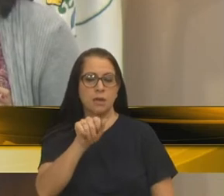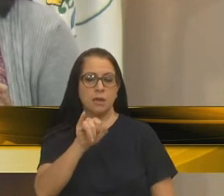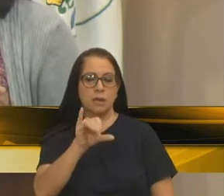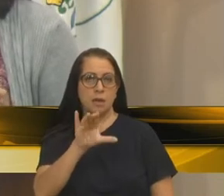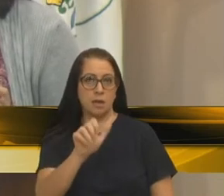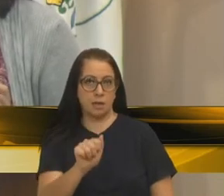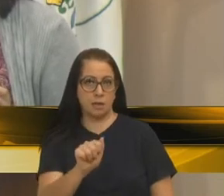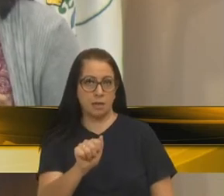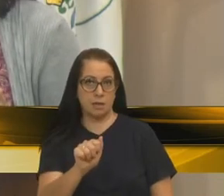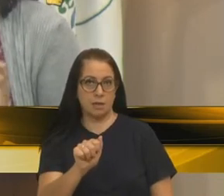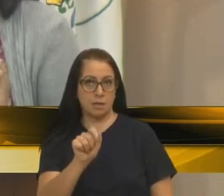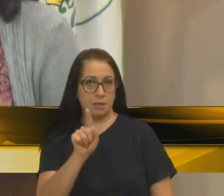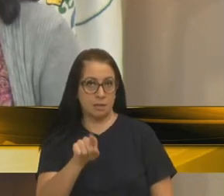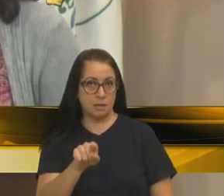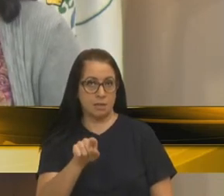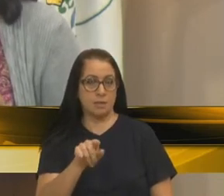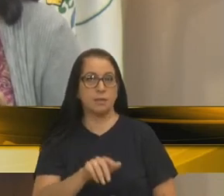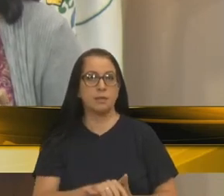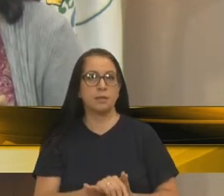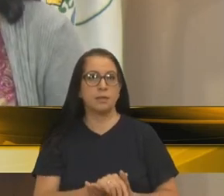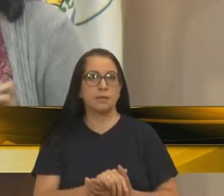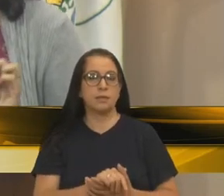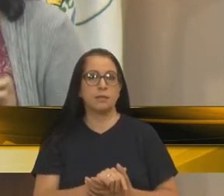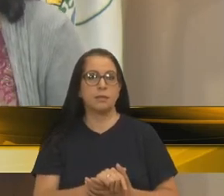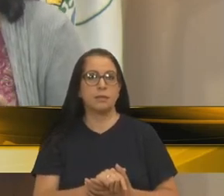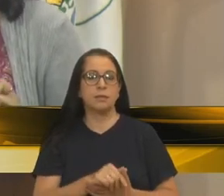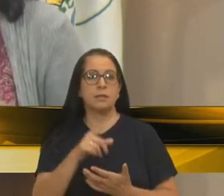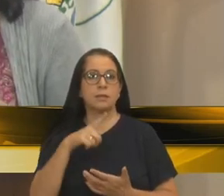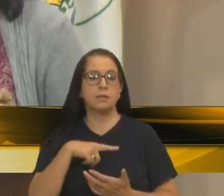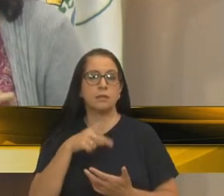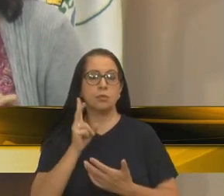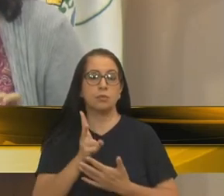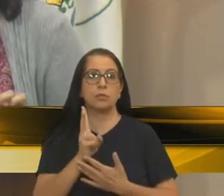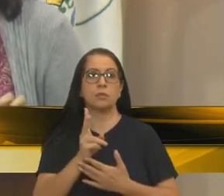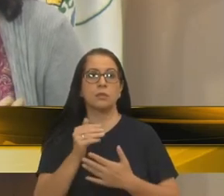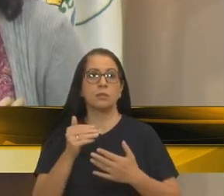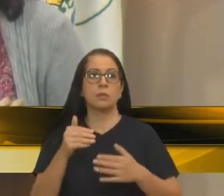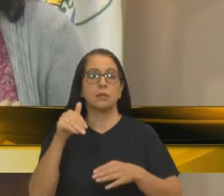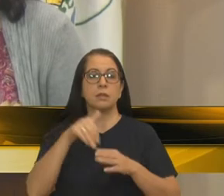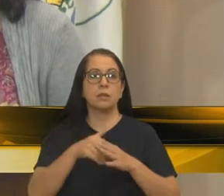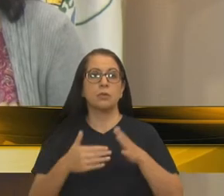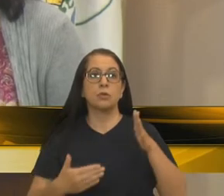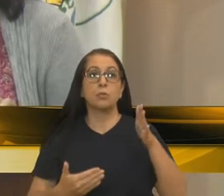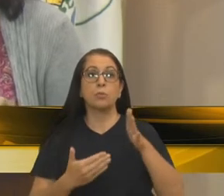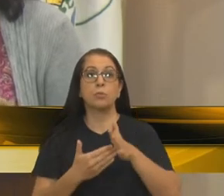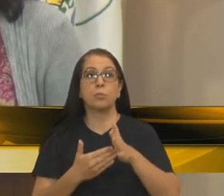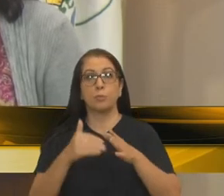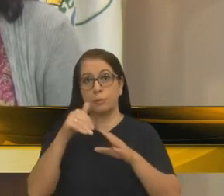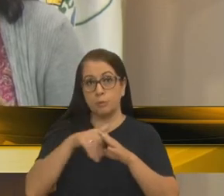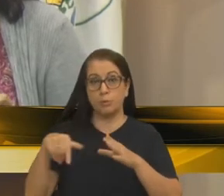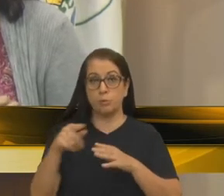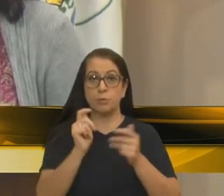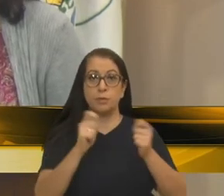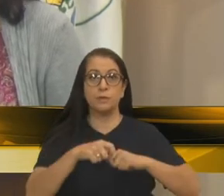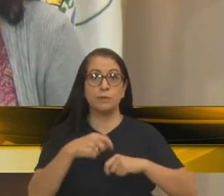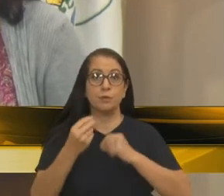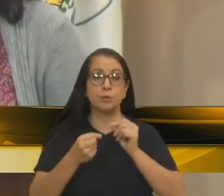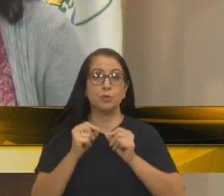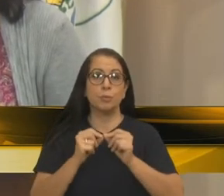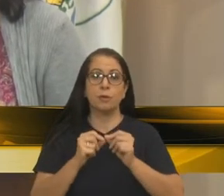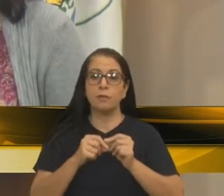laica, gente, laica, mantenha dentro dos limites possíveis a neutralidade em relação ao